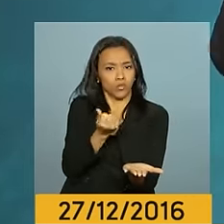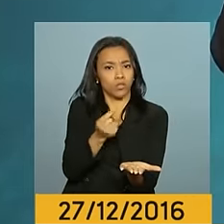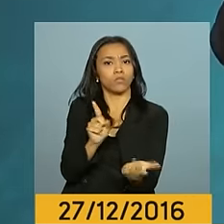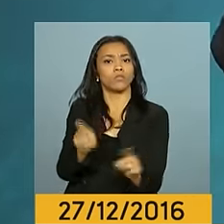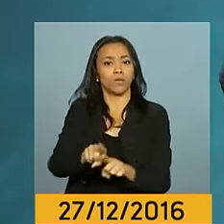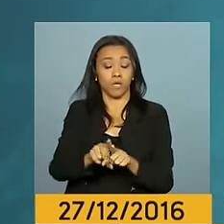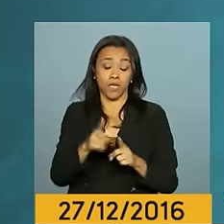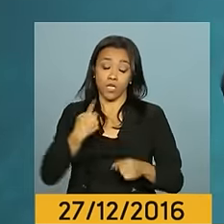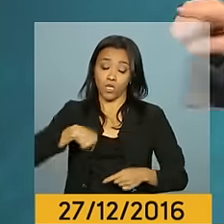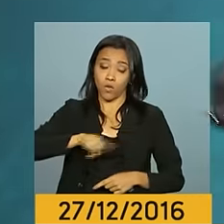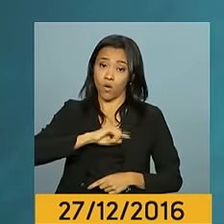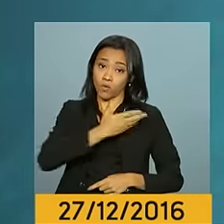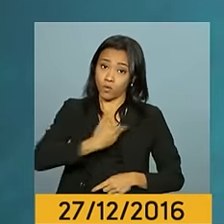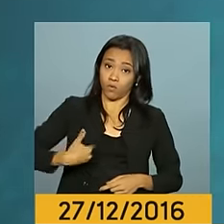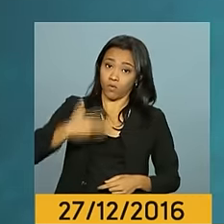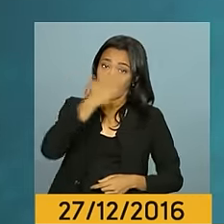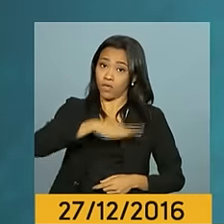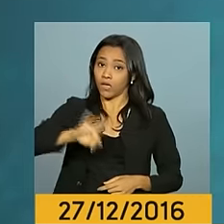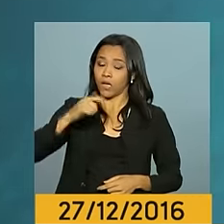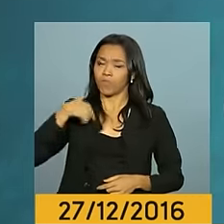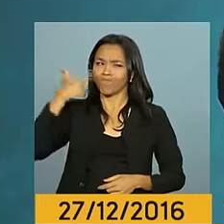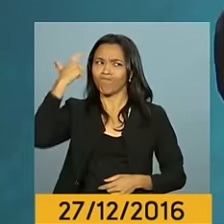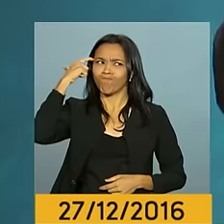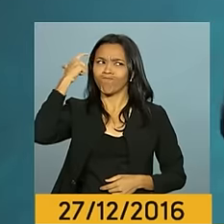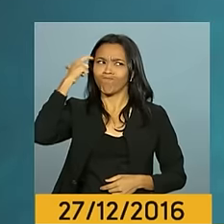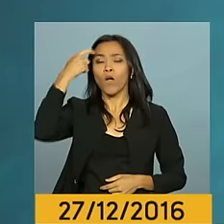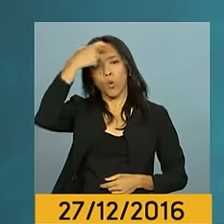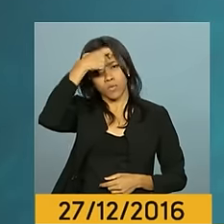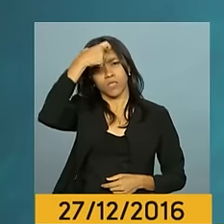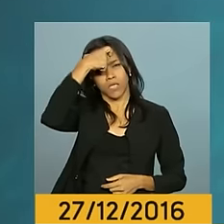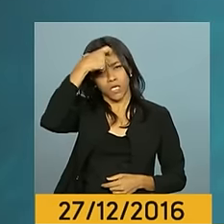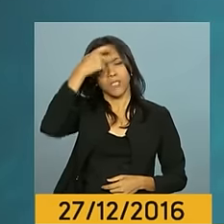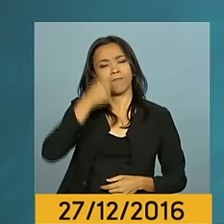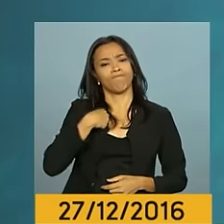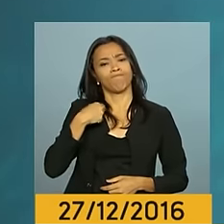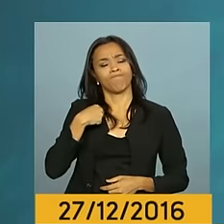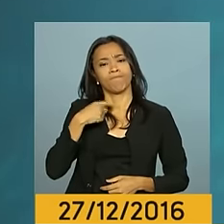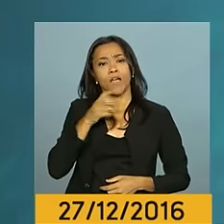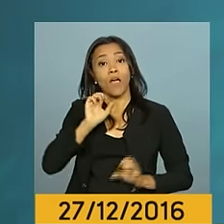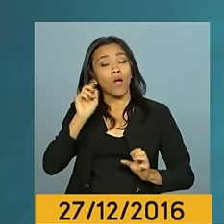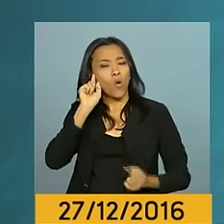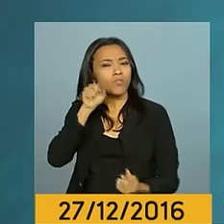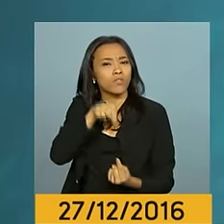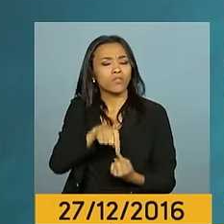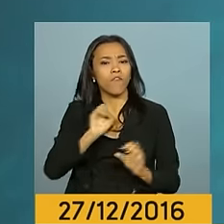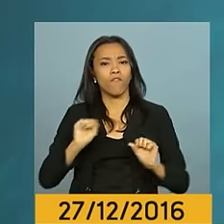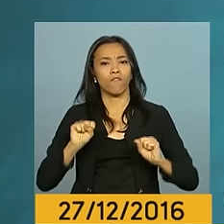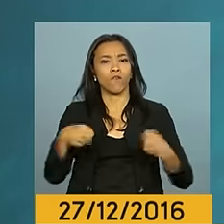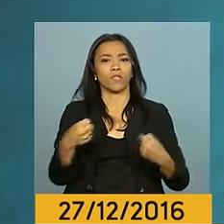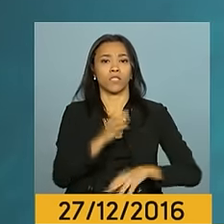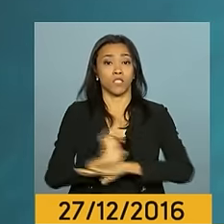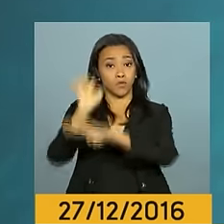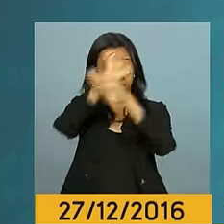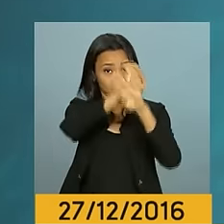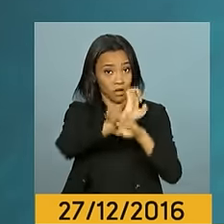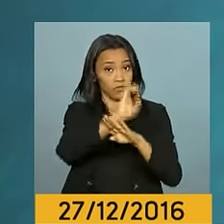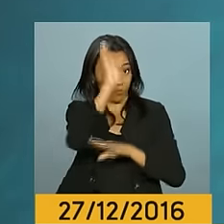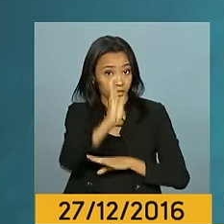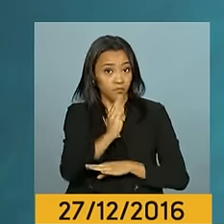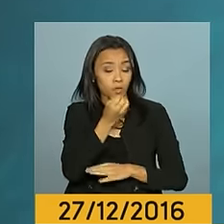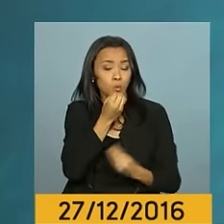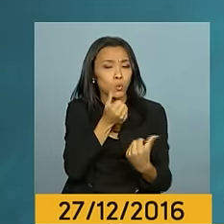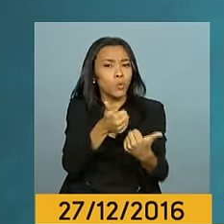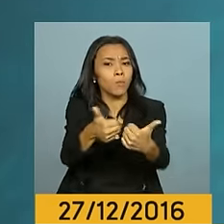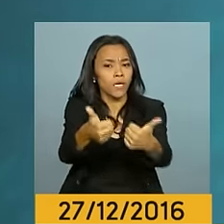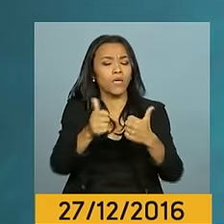federal cientes e conscientes de que nós temos que fortalecer os estados brasileiros dissemos muito bem nós vamos